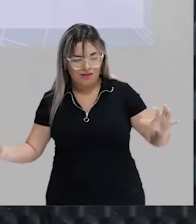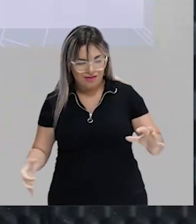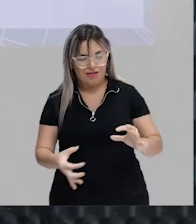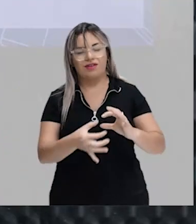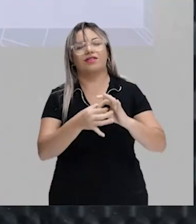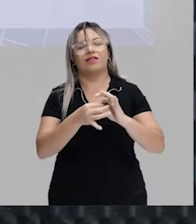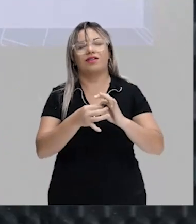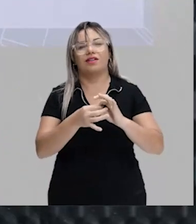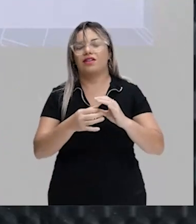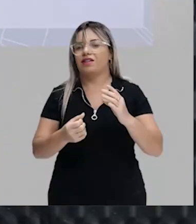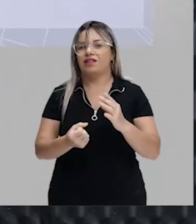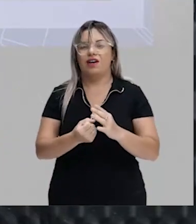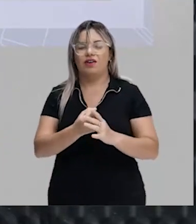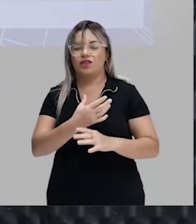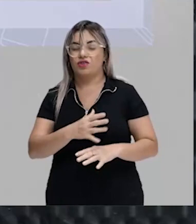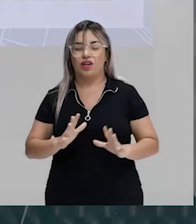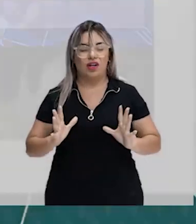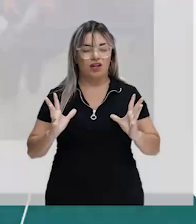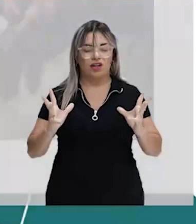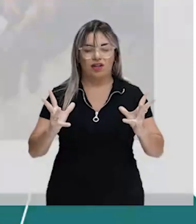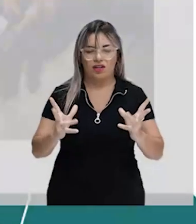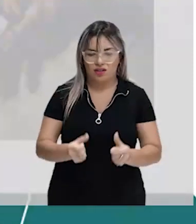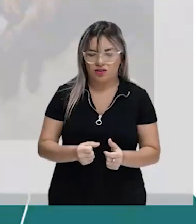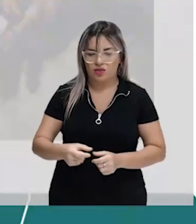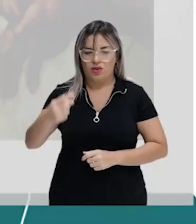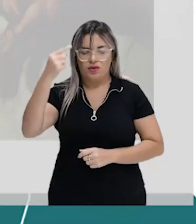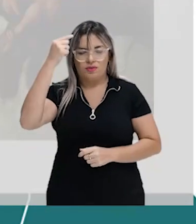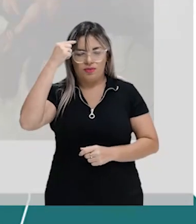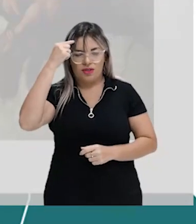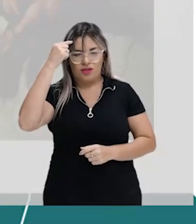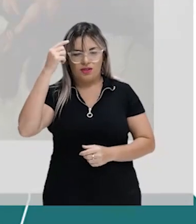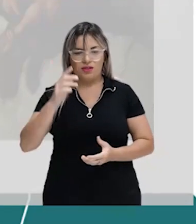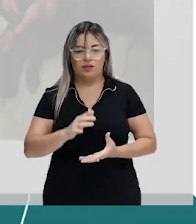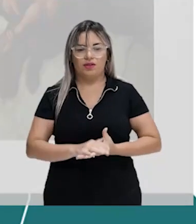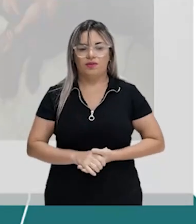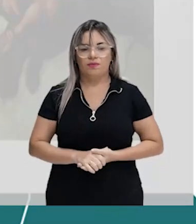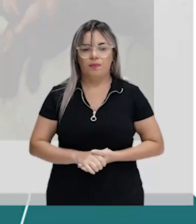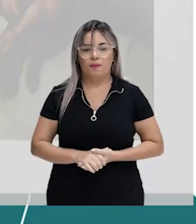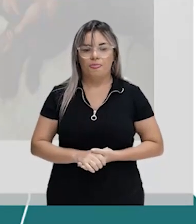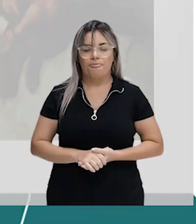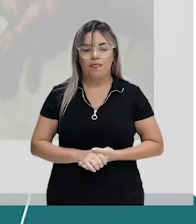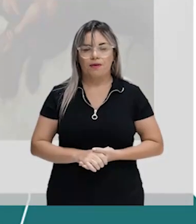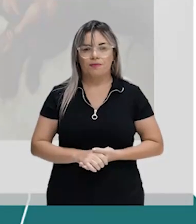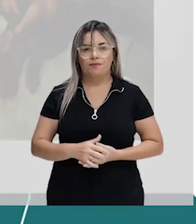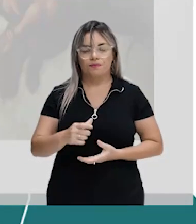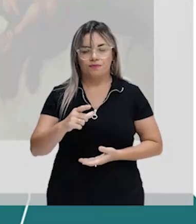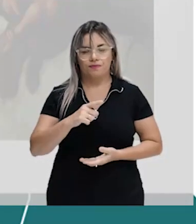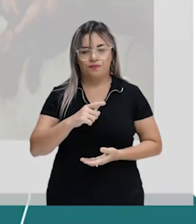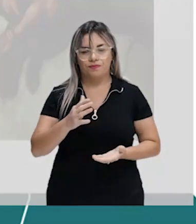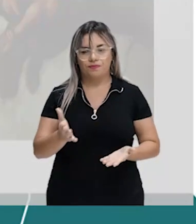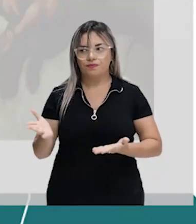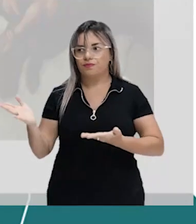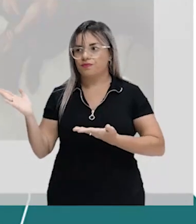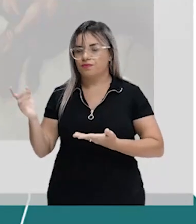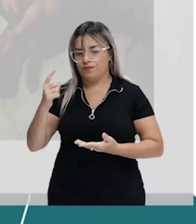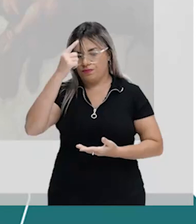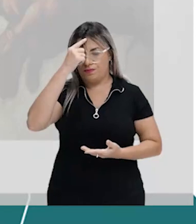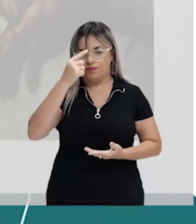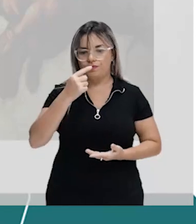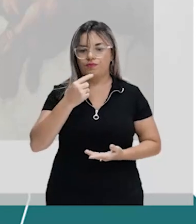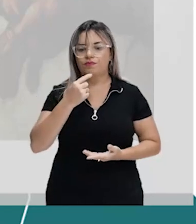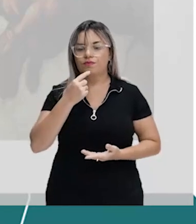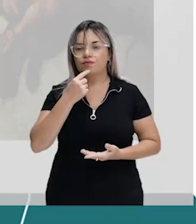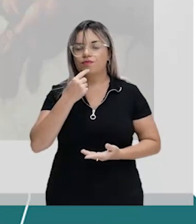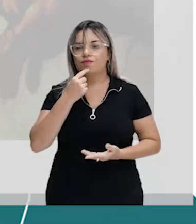pensamento, posição, enfim. Aqui a gente tem o culto ao clássico, aqui a gente tem mais uma figura, o encontro